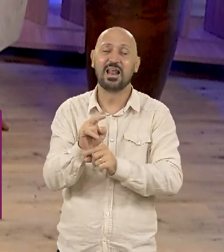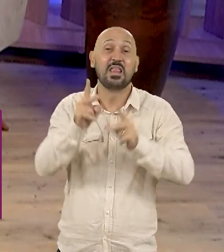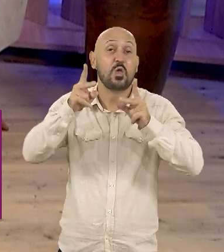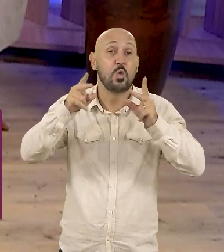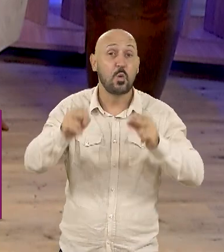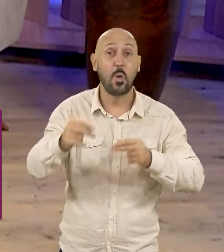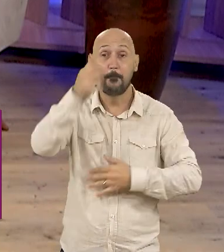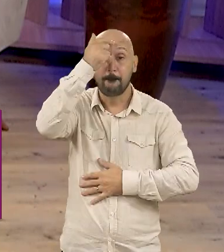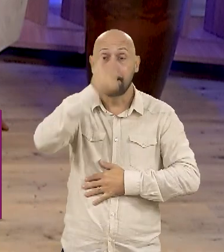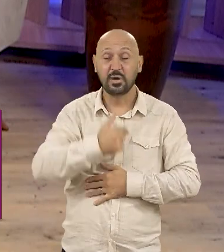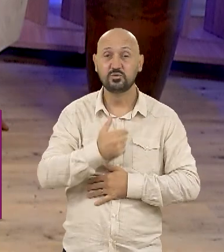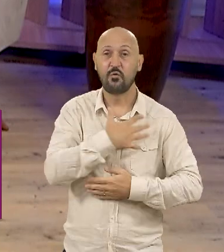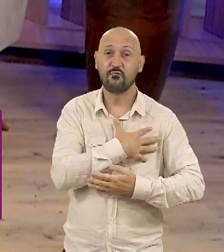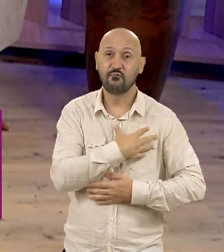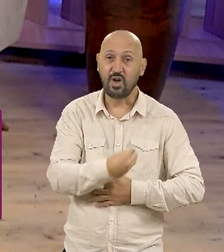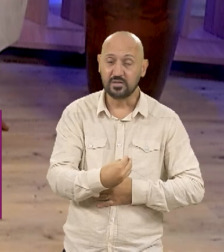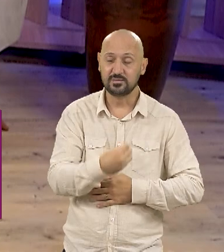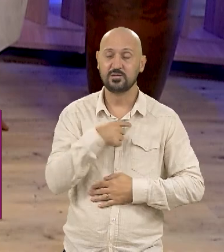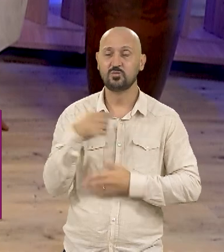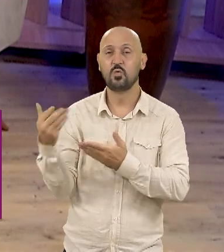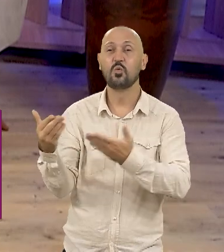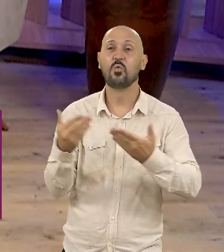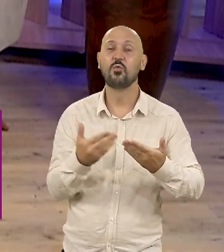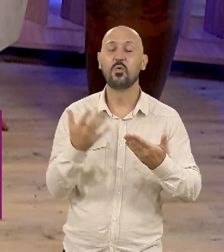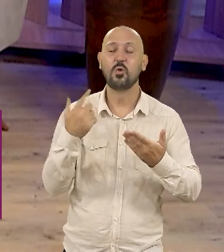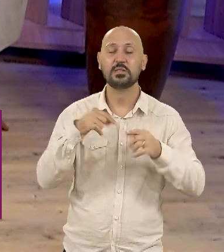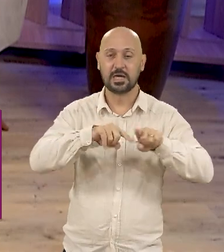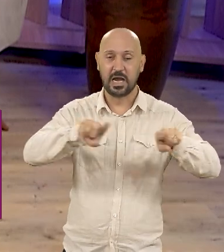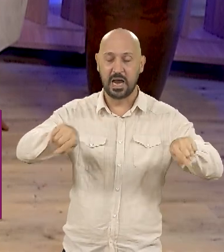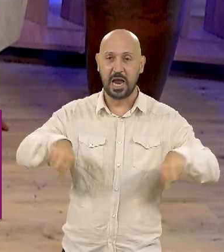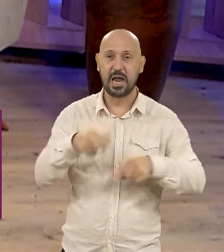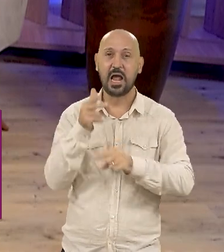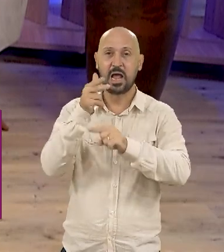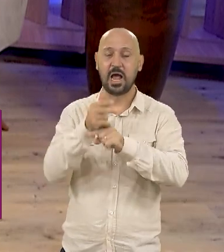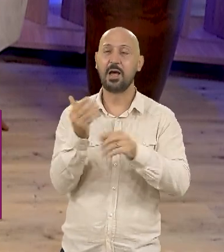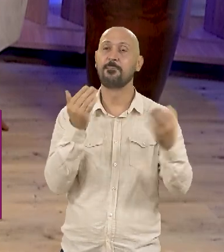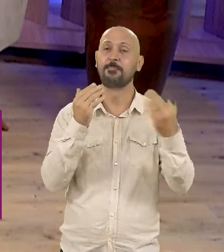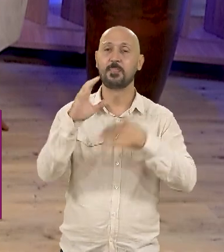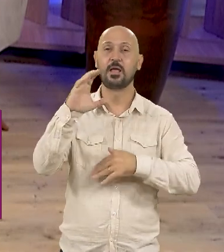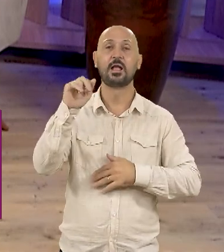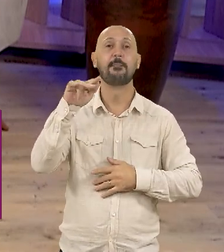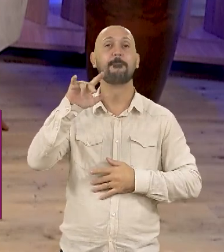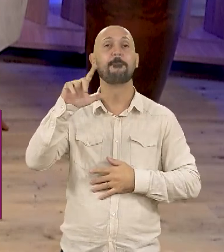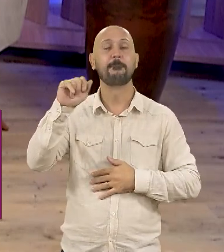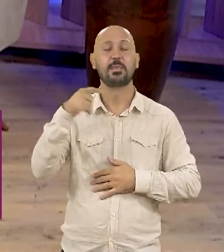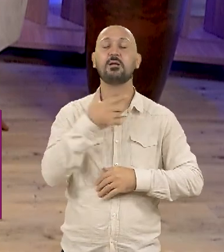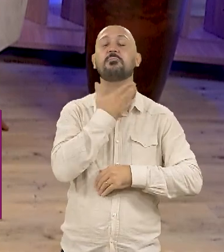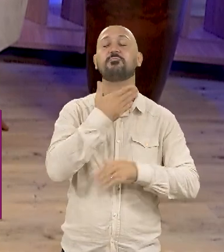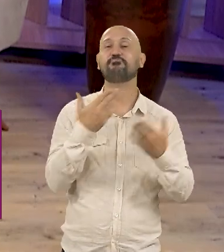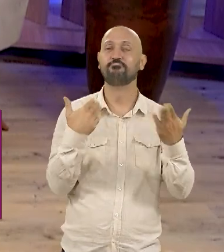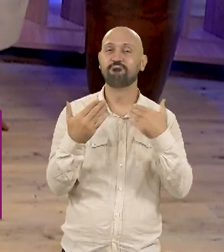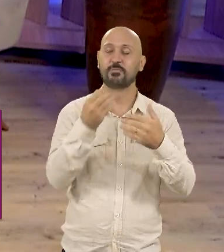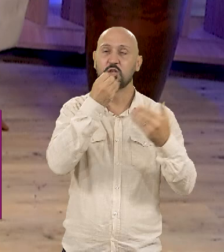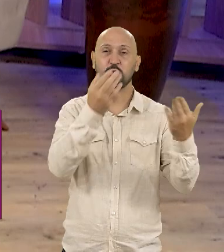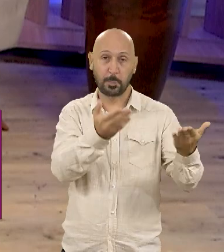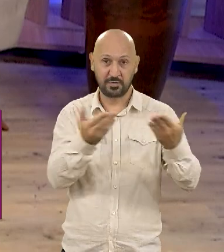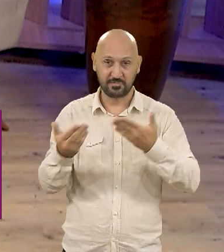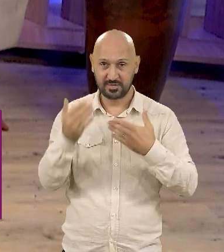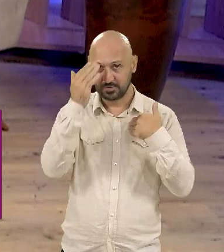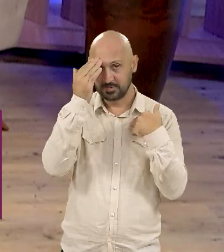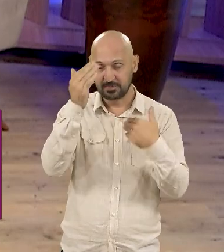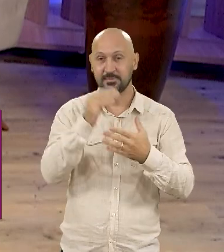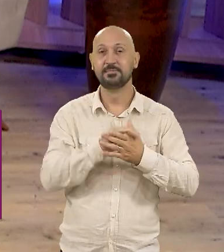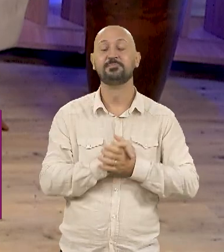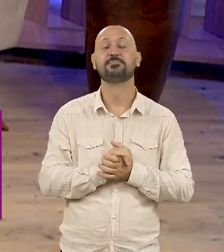esses bonecos como se fossem filhos, eu convido aqui no nosso estúdio a psicóloga Camila Vieira para bater um papo com a gente. Seja muito bem-vinda,